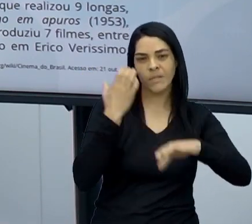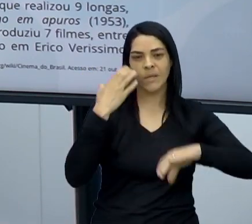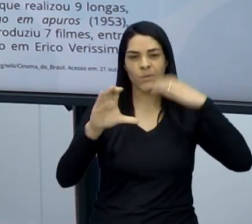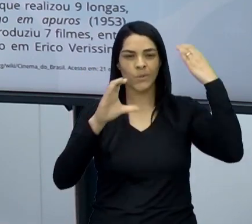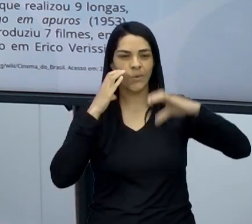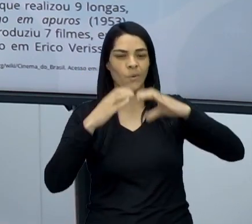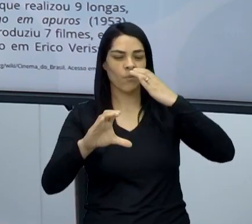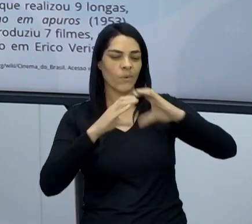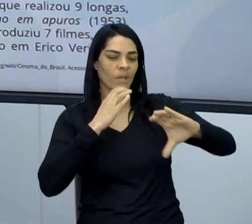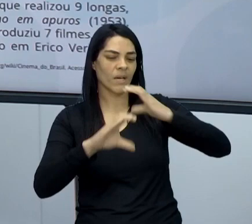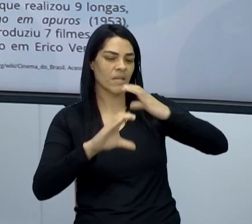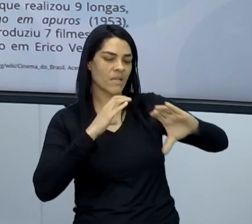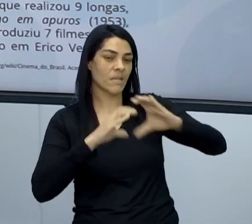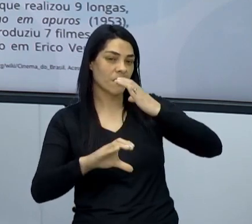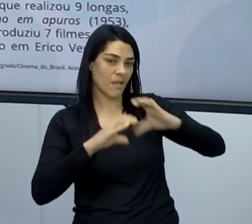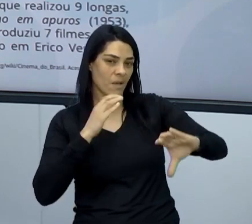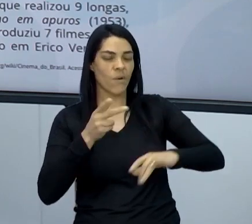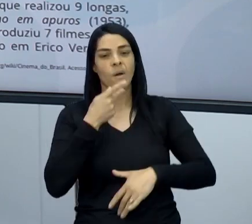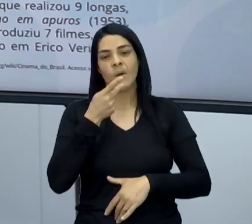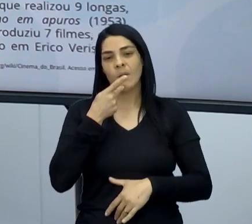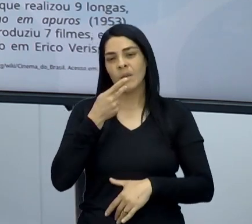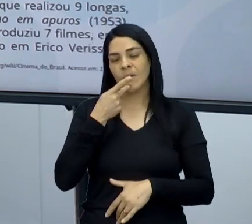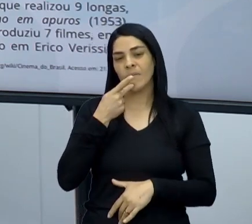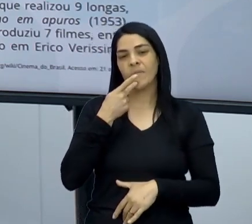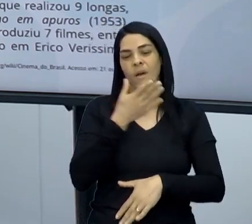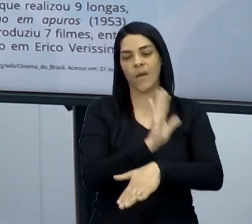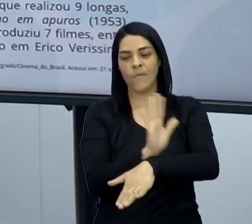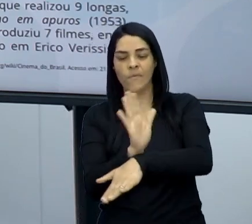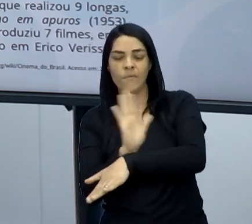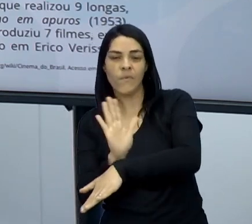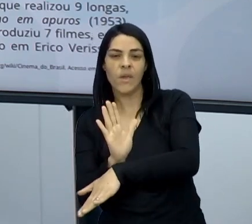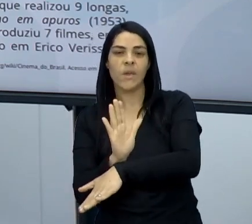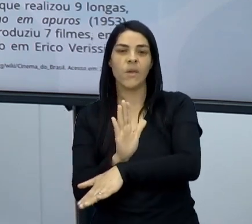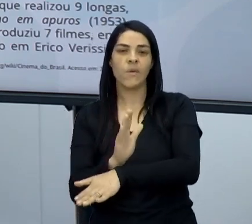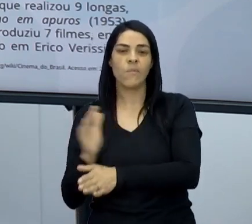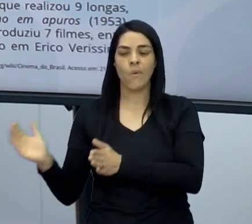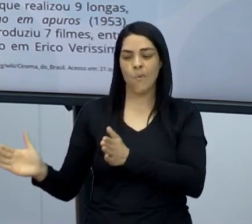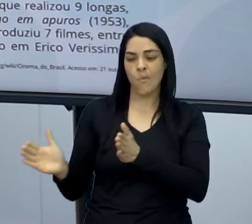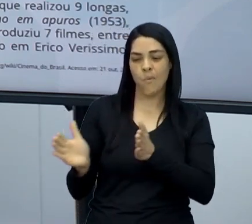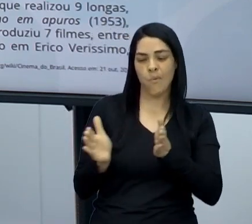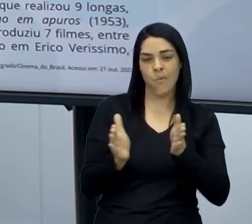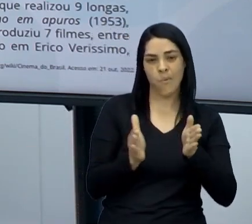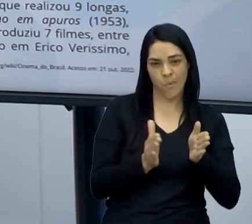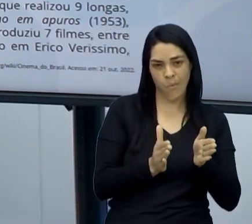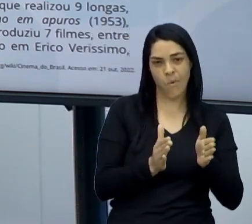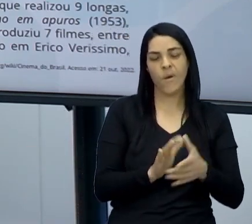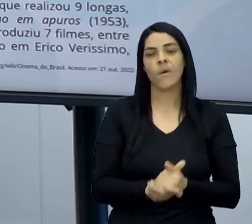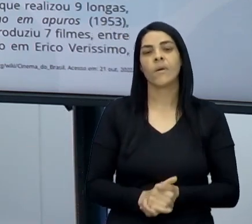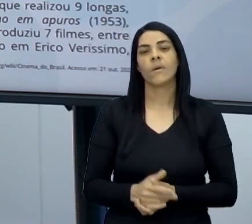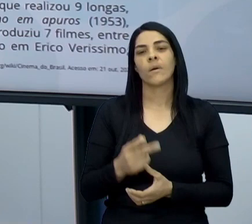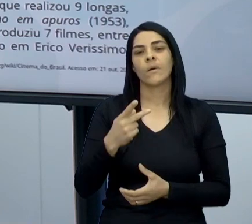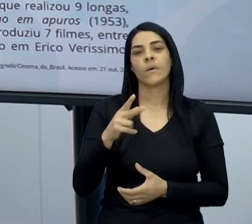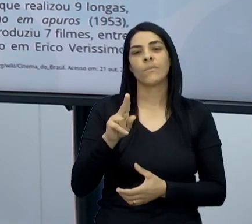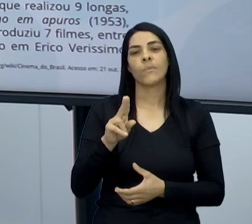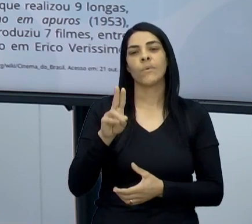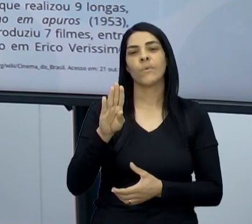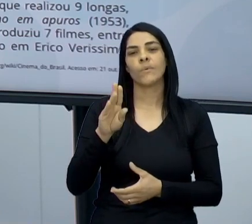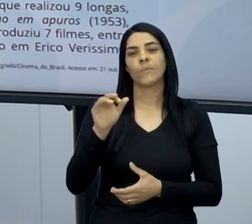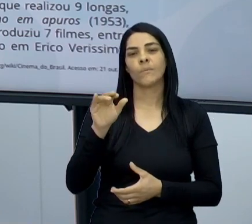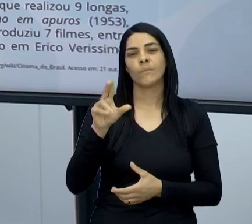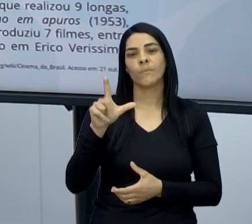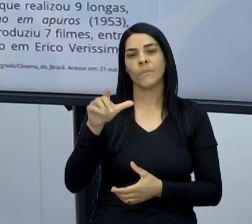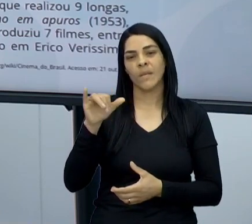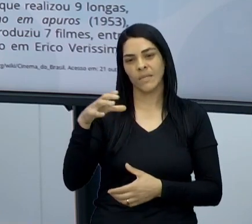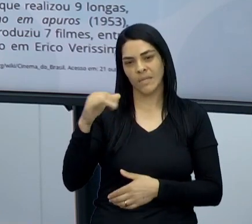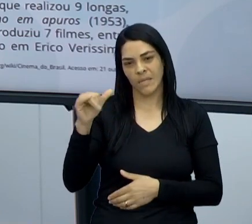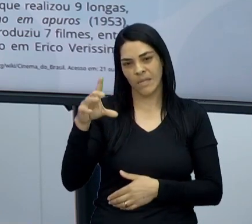que fazem filmes também, mas faz série, faz filme, investe em publicidade, faz filme publicitário. A Veracruz